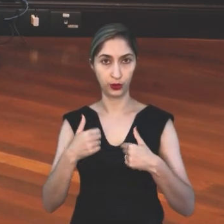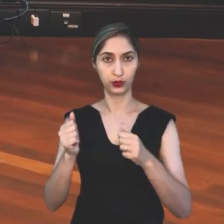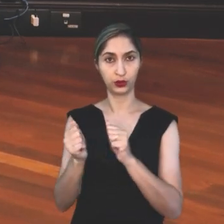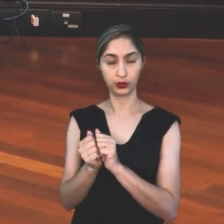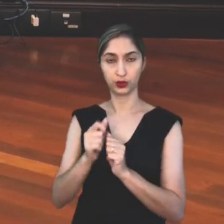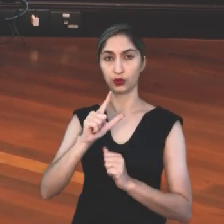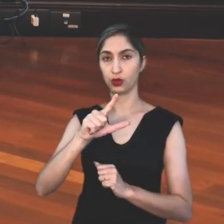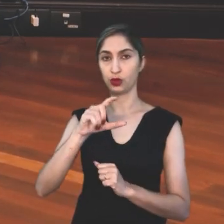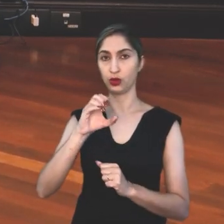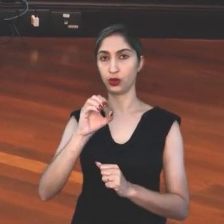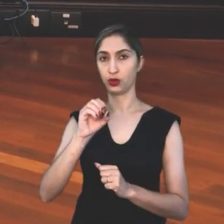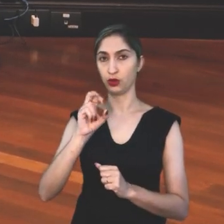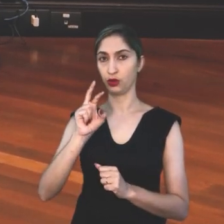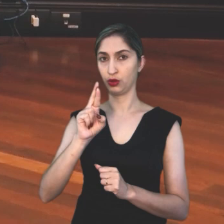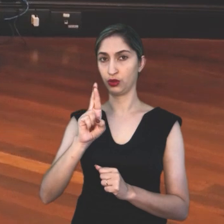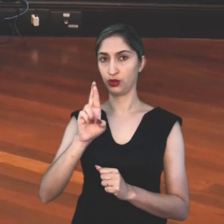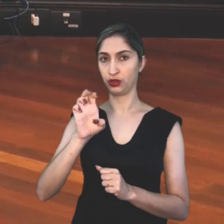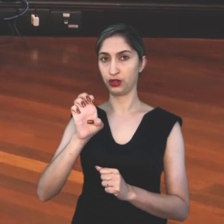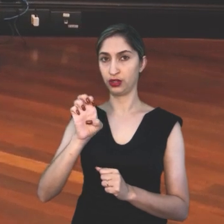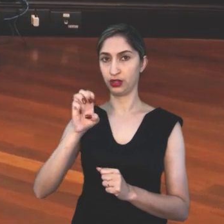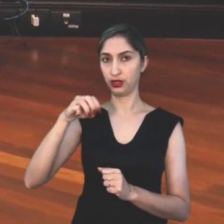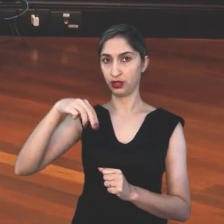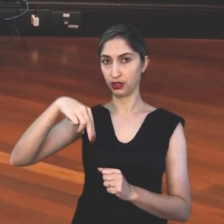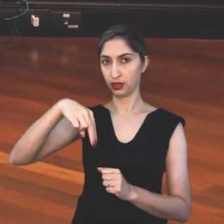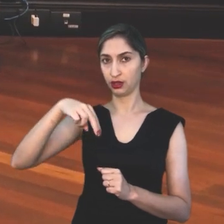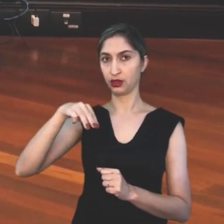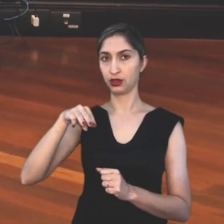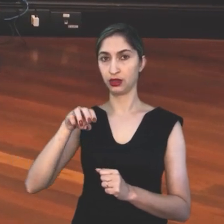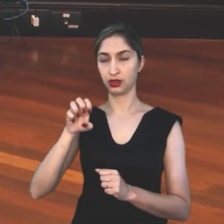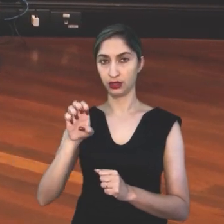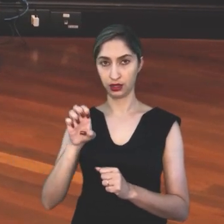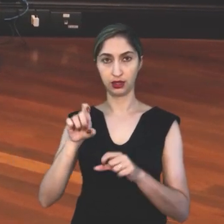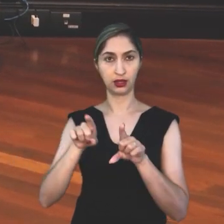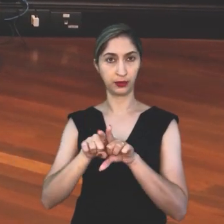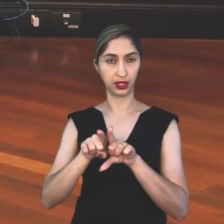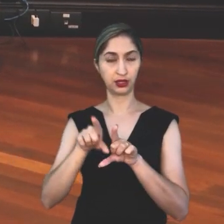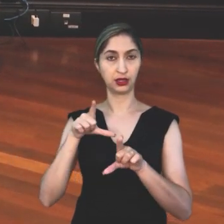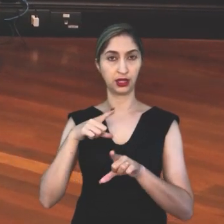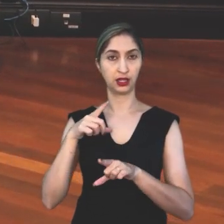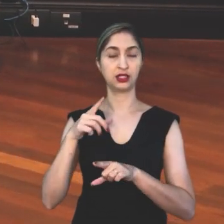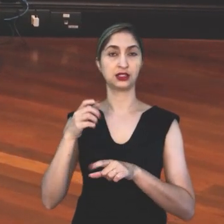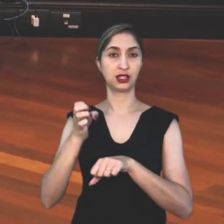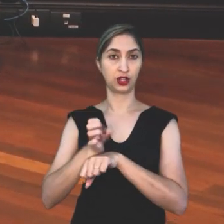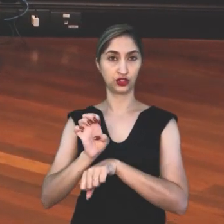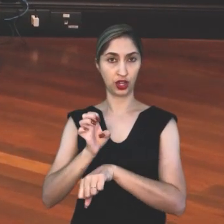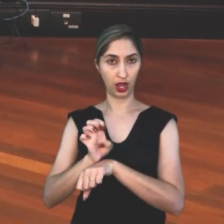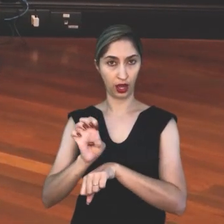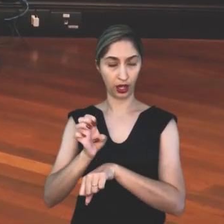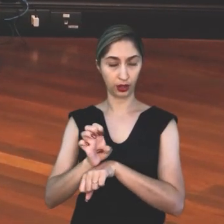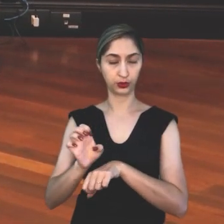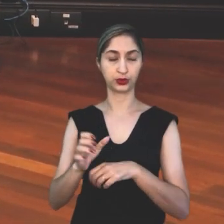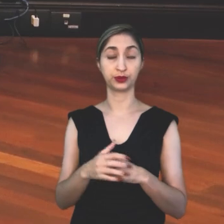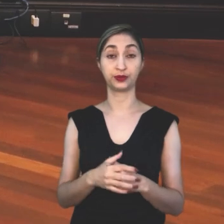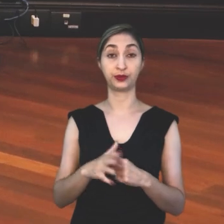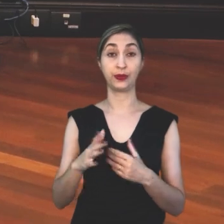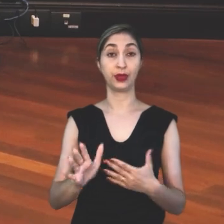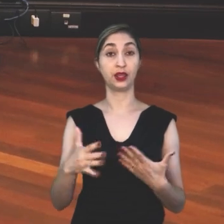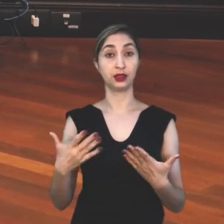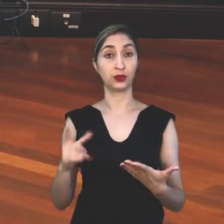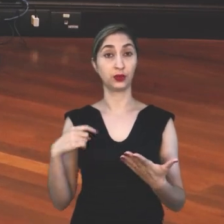a equipe hoje somos eu, a Lorene, a analista do projeto, e temos também 3